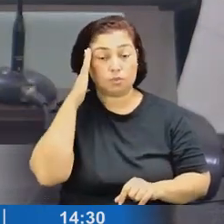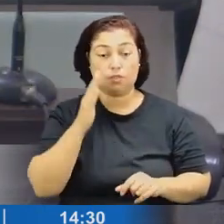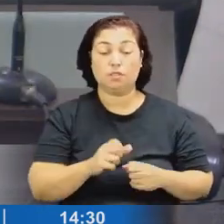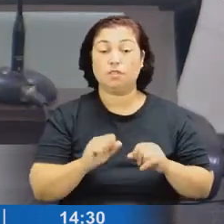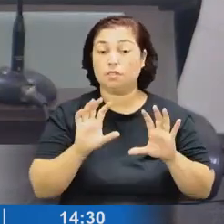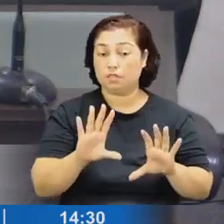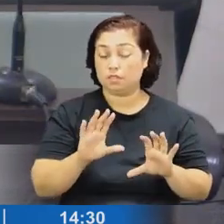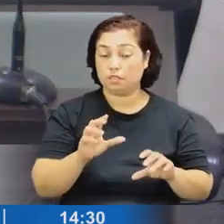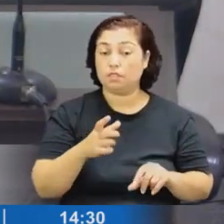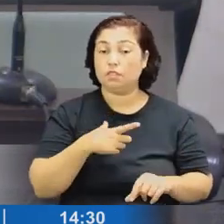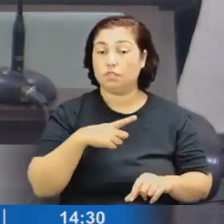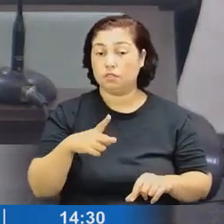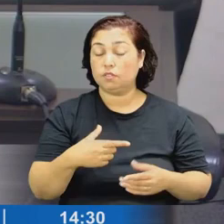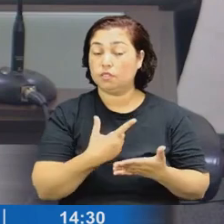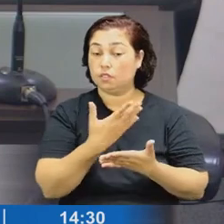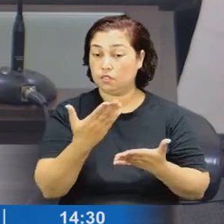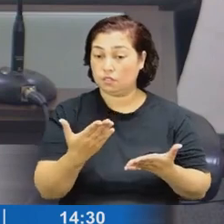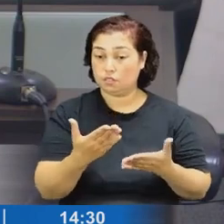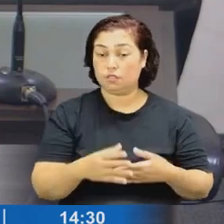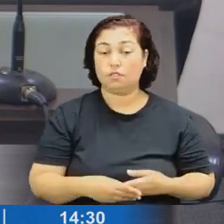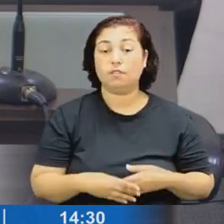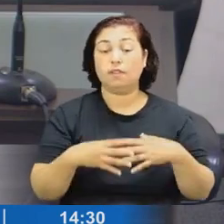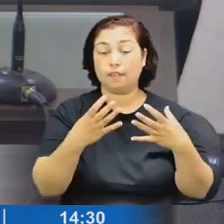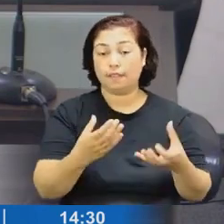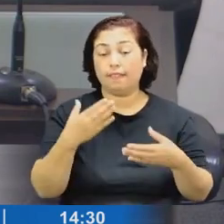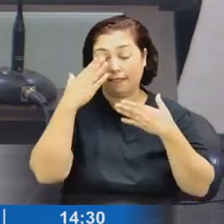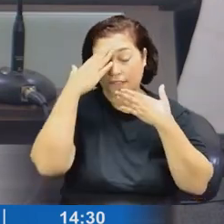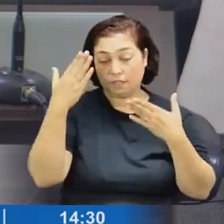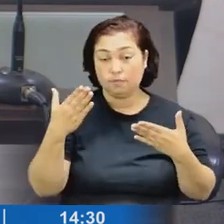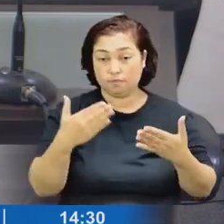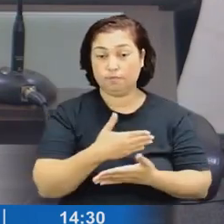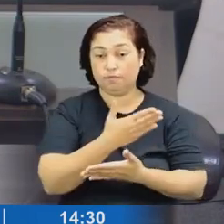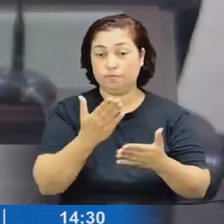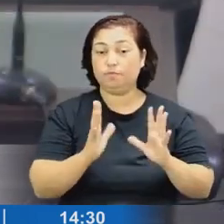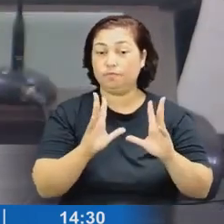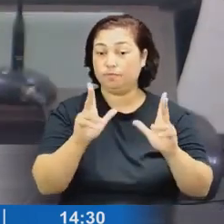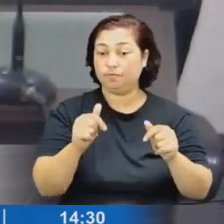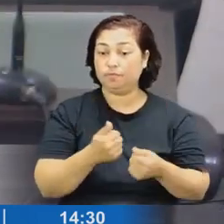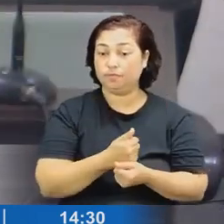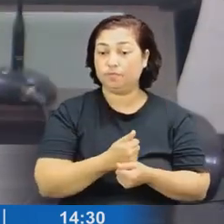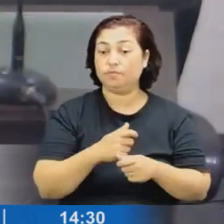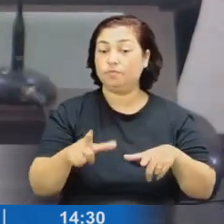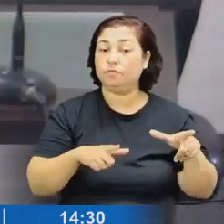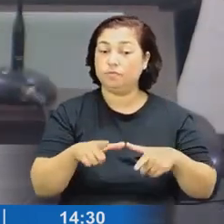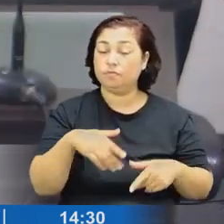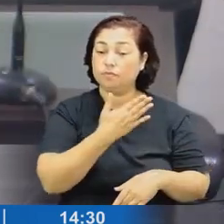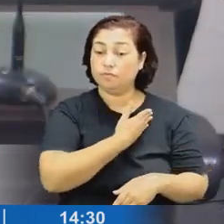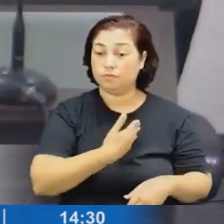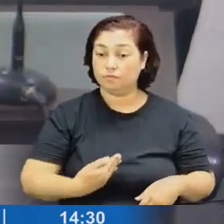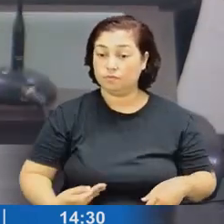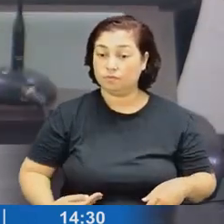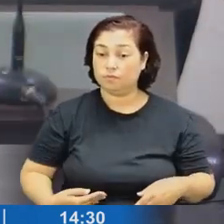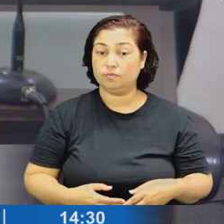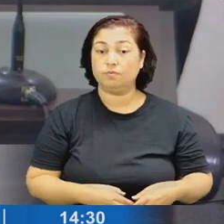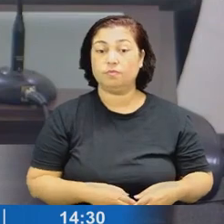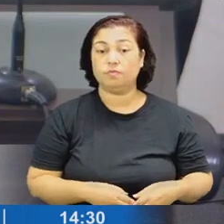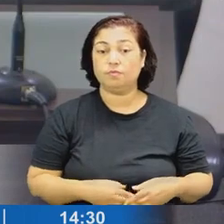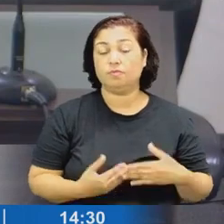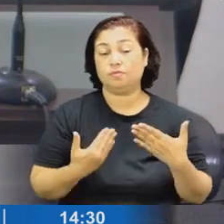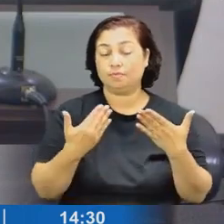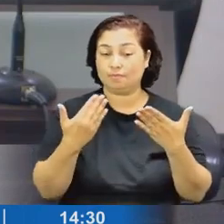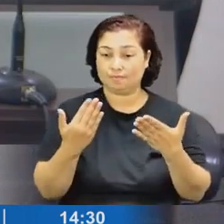que tiver essa data a gente passa para vocês tá bom quero agradecer mais uma vez a presença de todos os servidores da câmara como um todo Eduardo